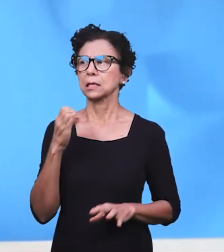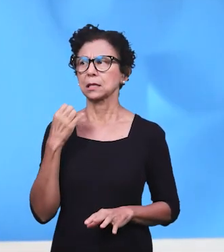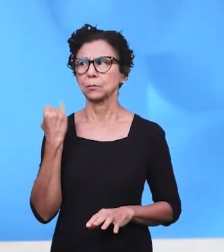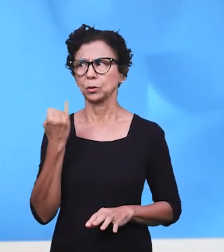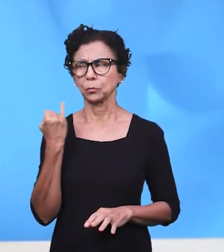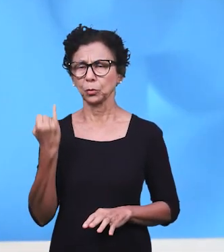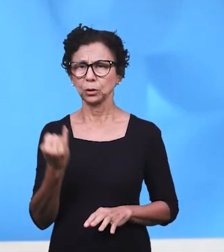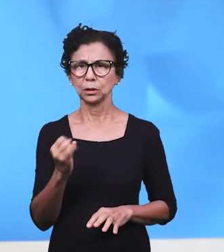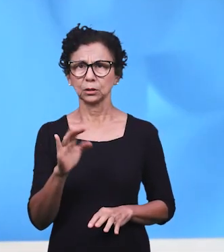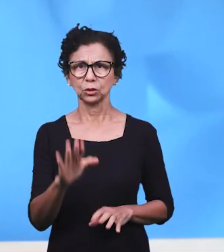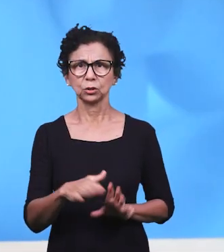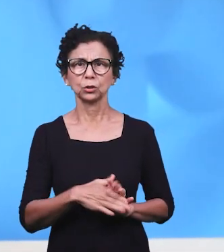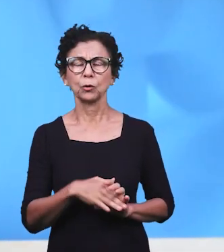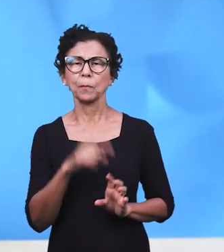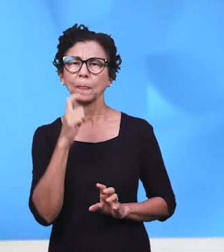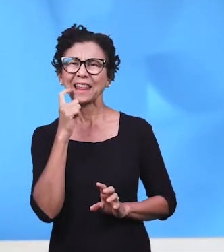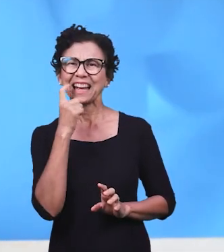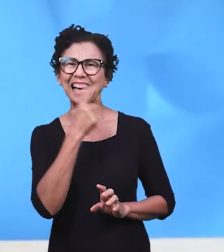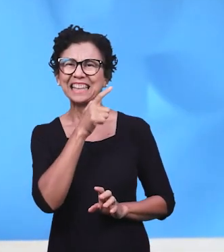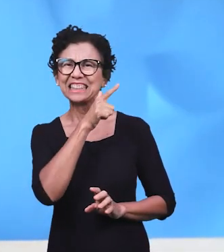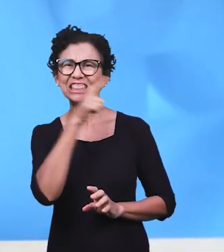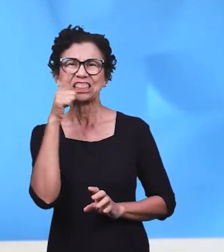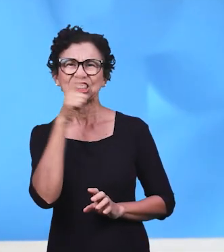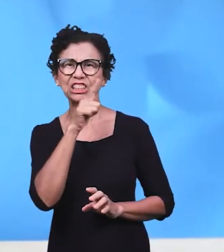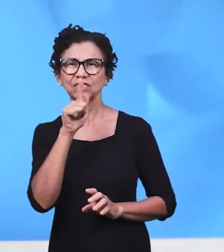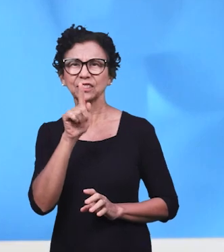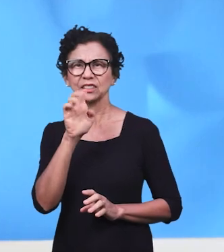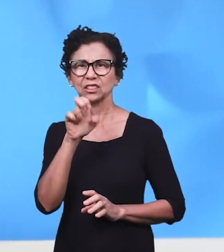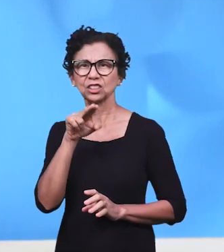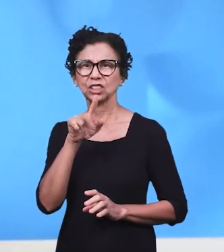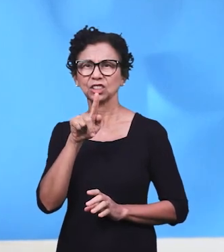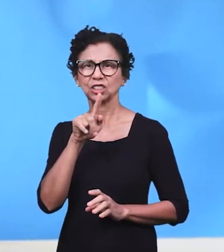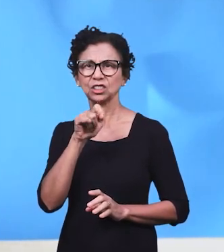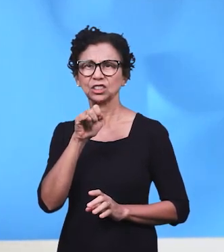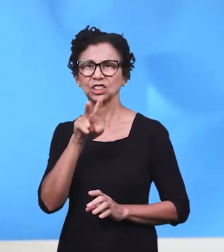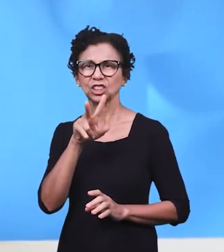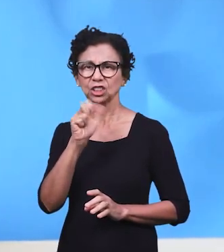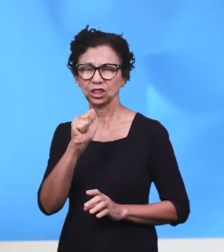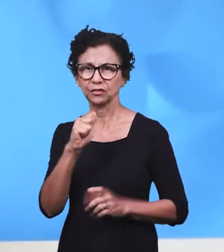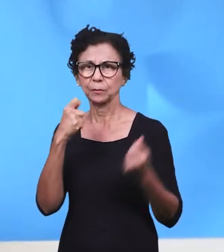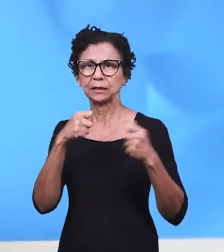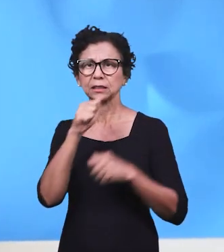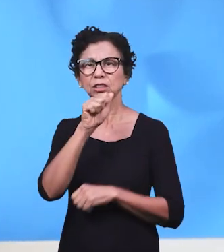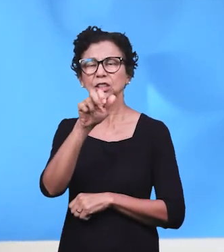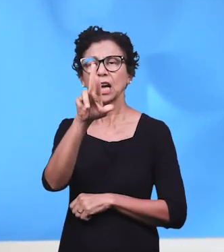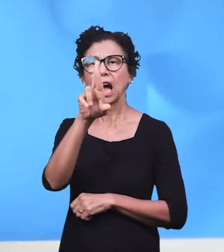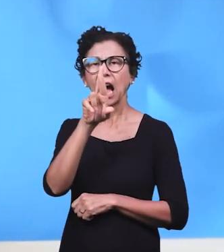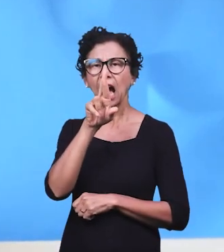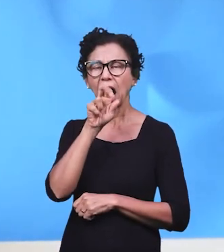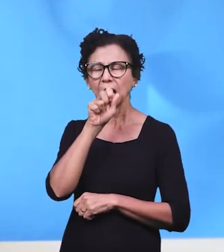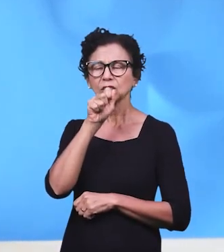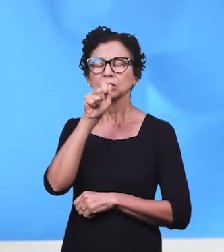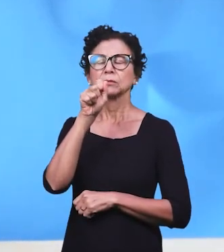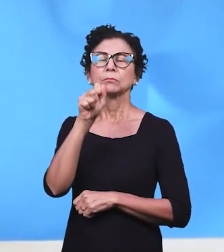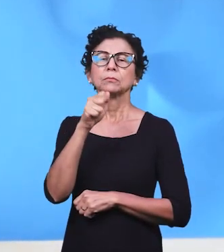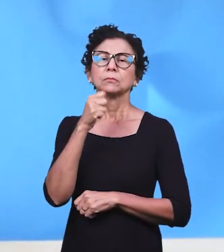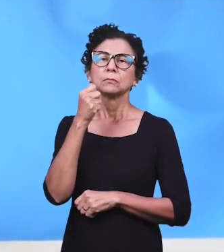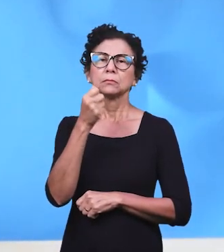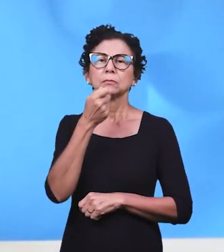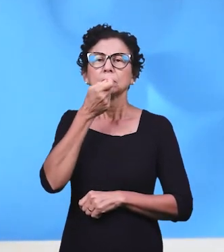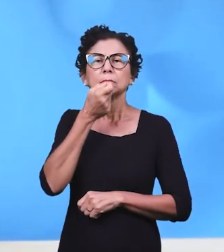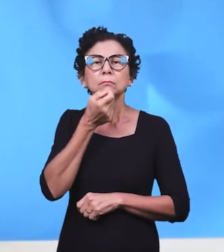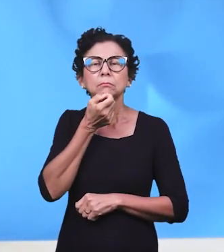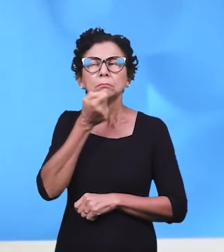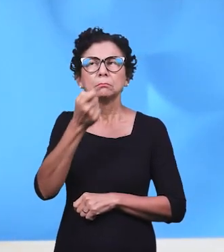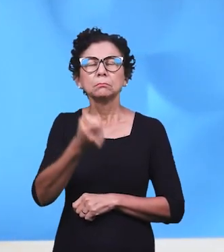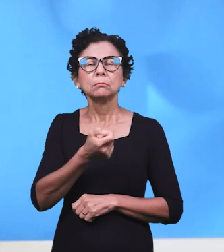que é o seguinte: a gengiva precisa respirar. E nada mais é do que isso mesmo, né? Se a prótese, ela fica em